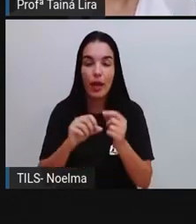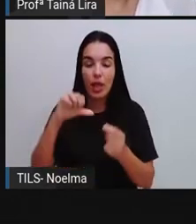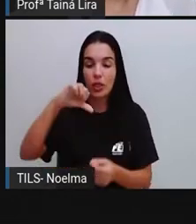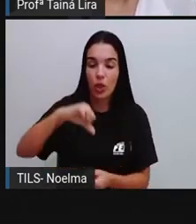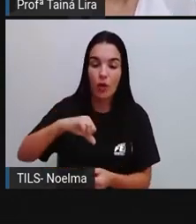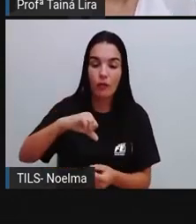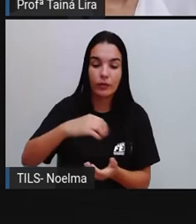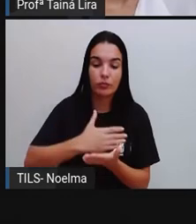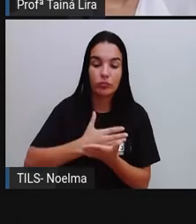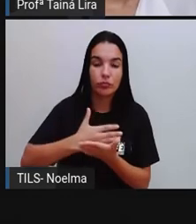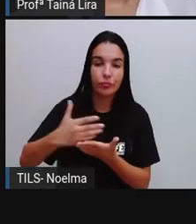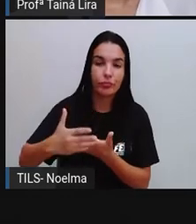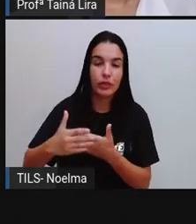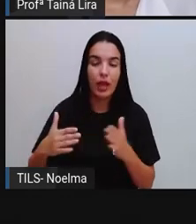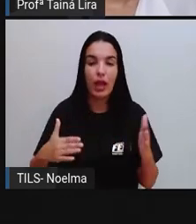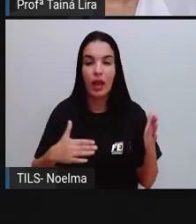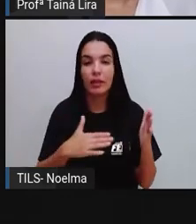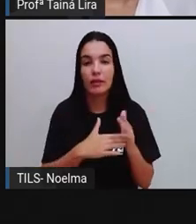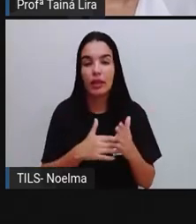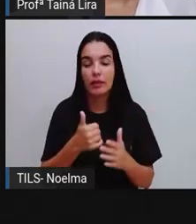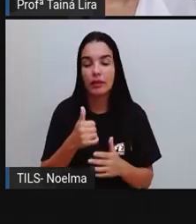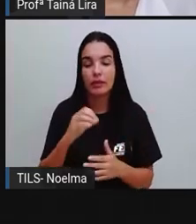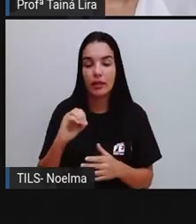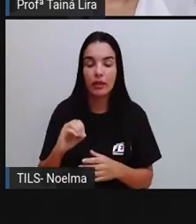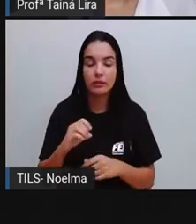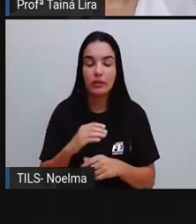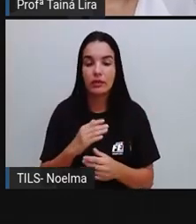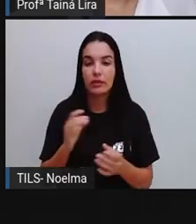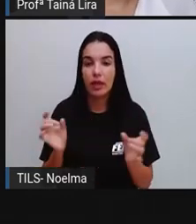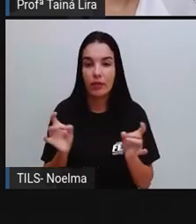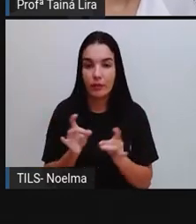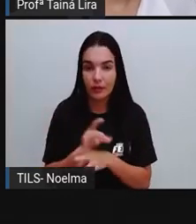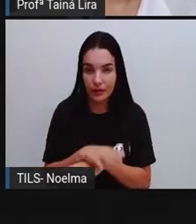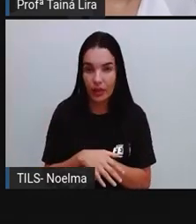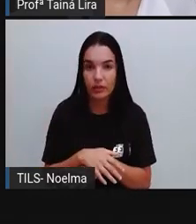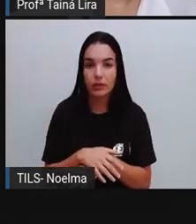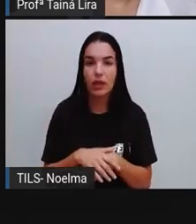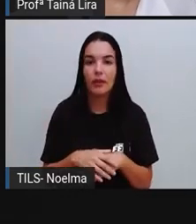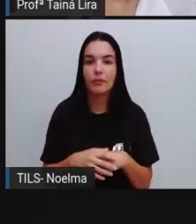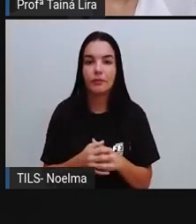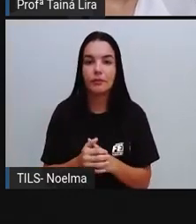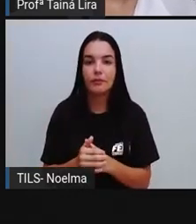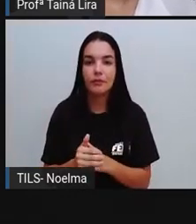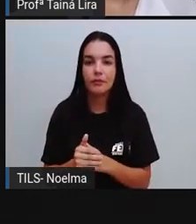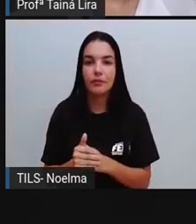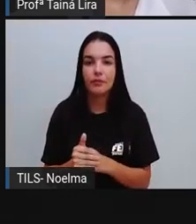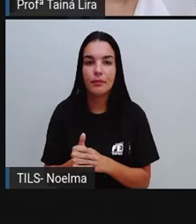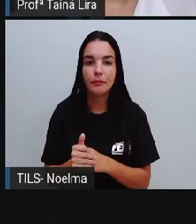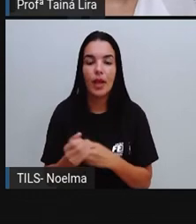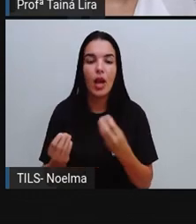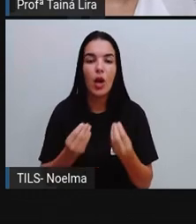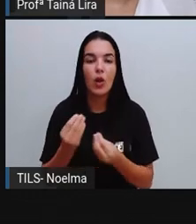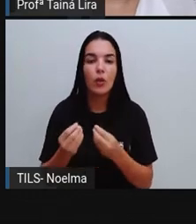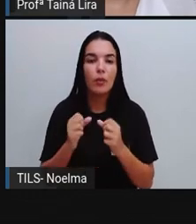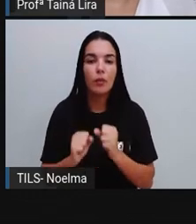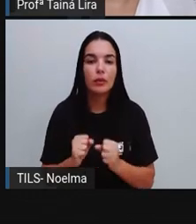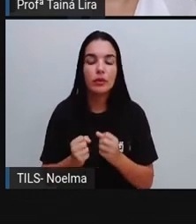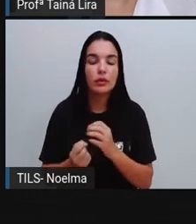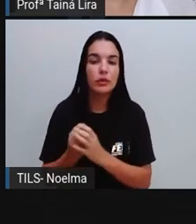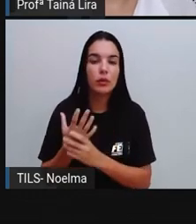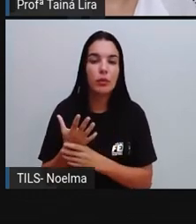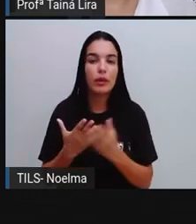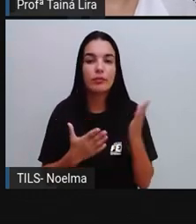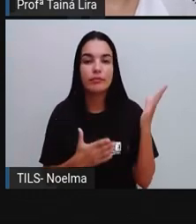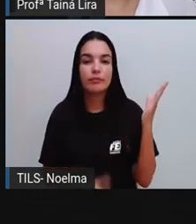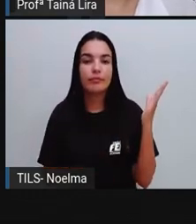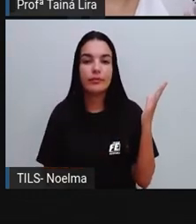início, e marcando aqui 10 horas, que é o horário que ela vai terminar. E como é que a gente pode descobrir, Pro? A gente